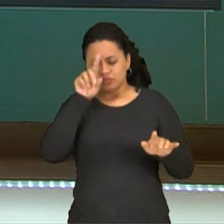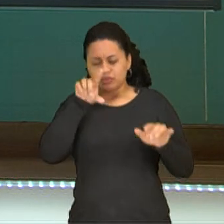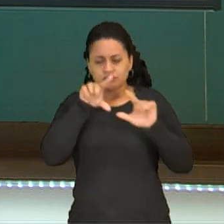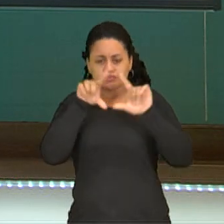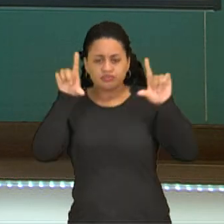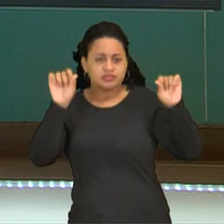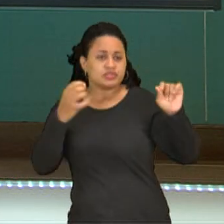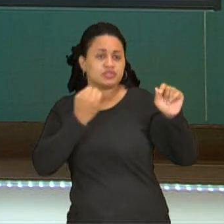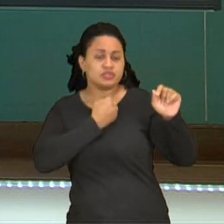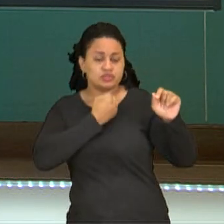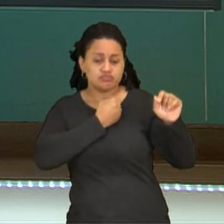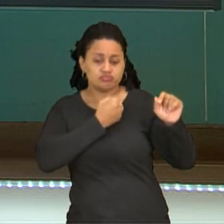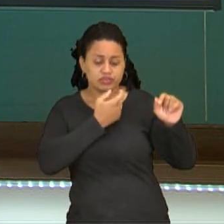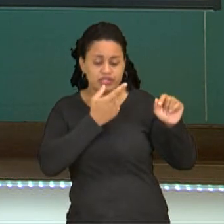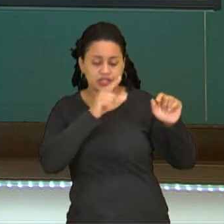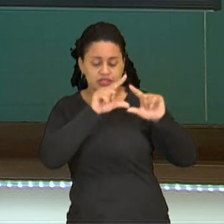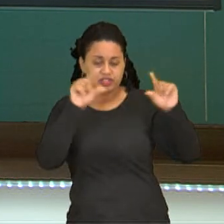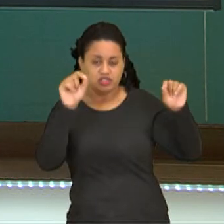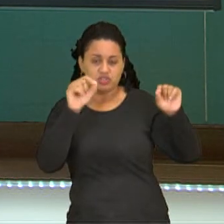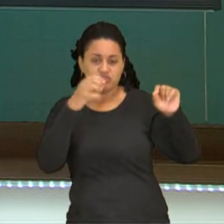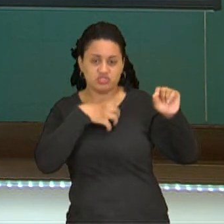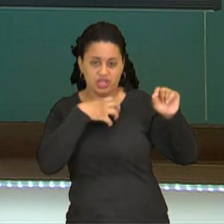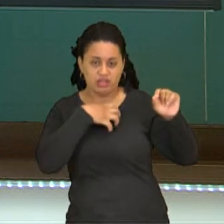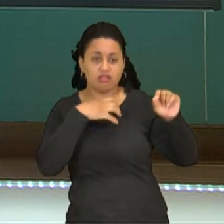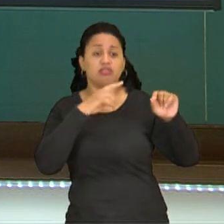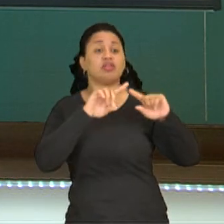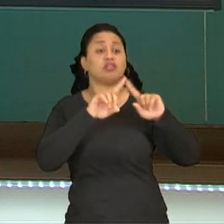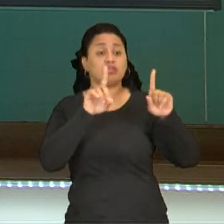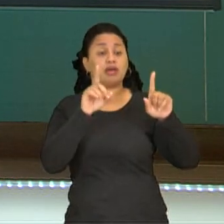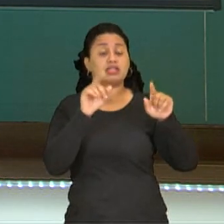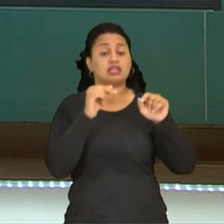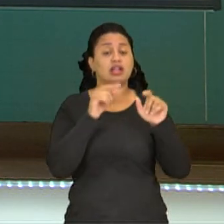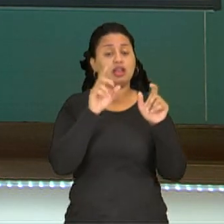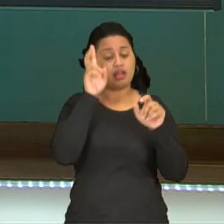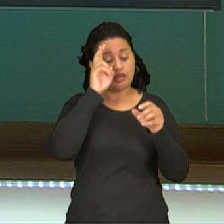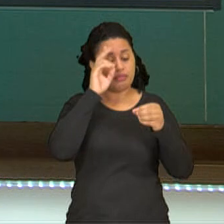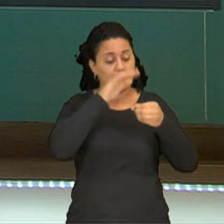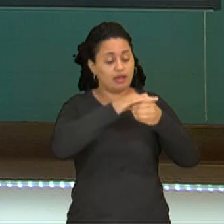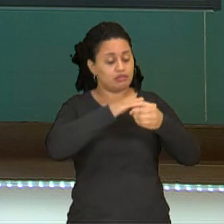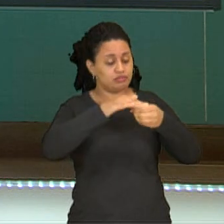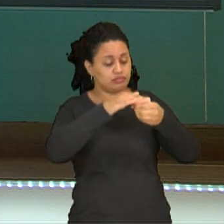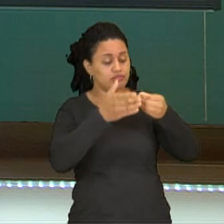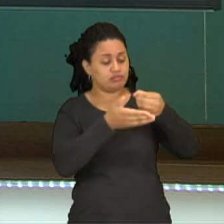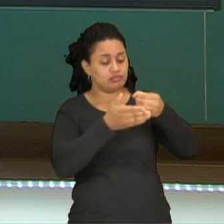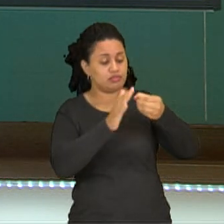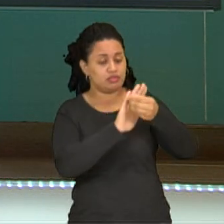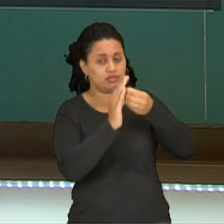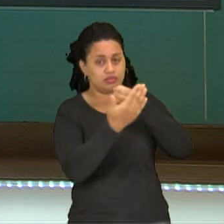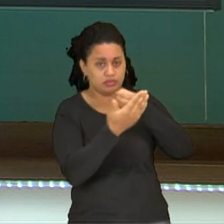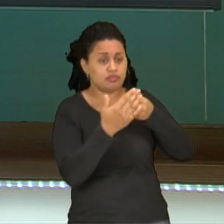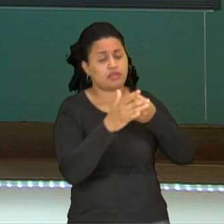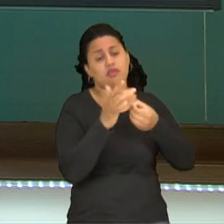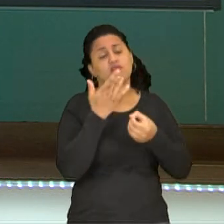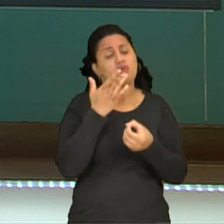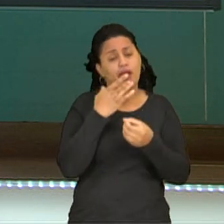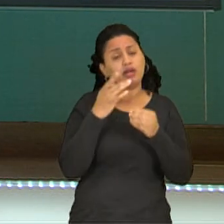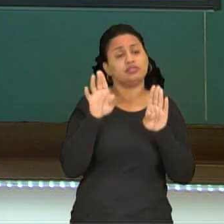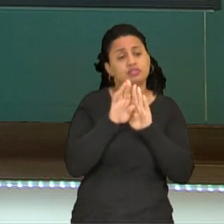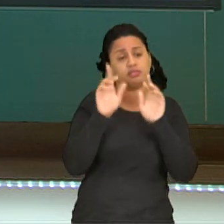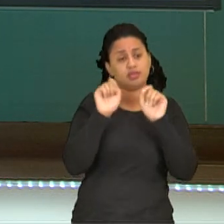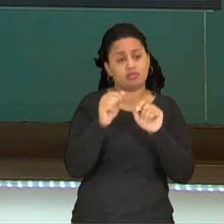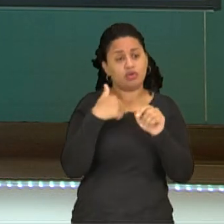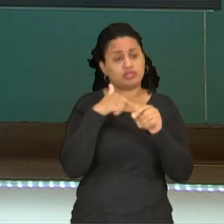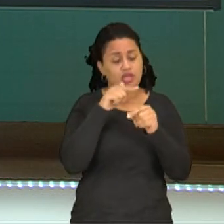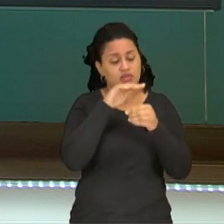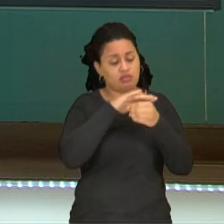forma específica. Lembrar o πr ao quadrado e essa daqui é mais fácil, então eu posso usar a área total, que é igual